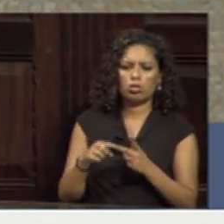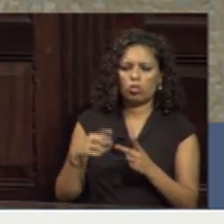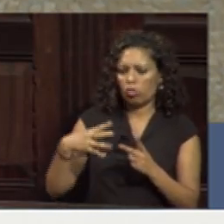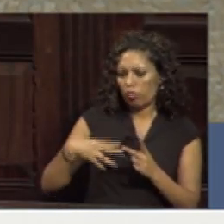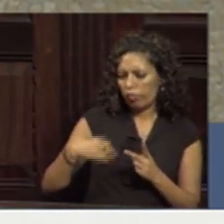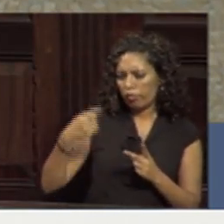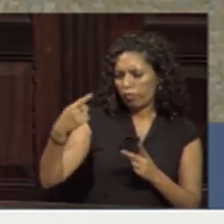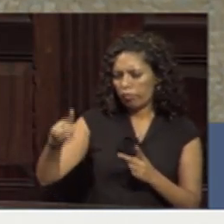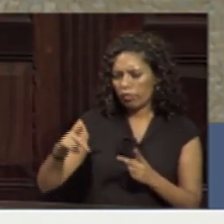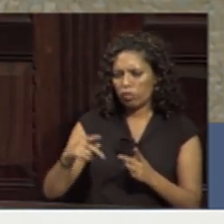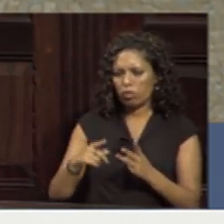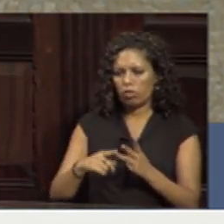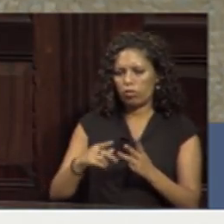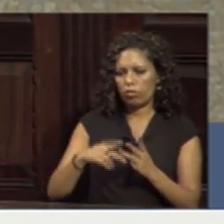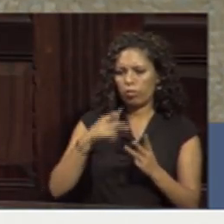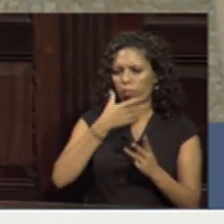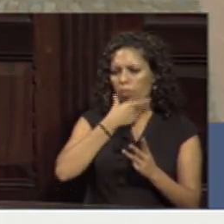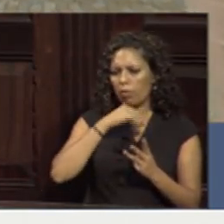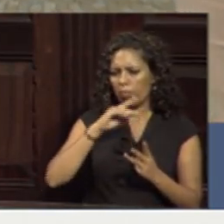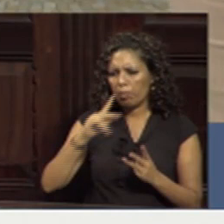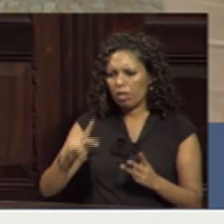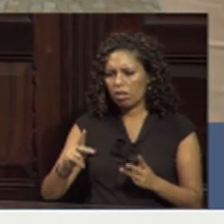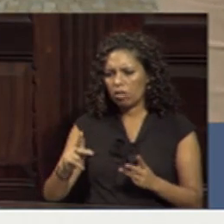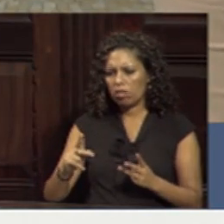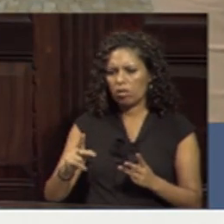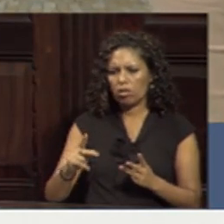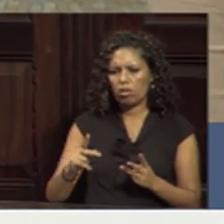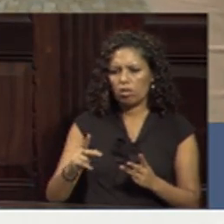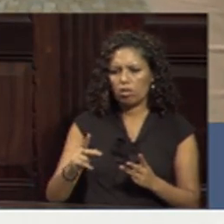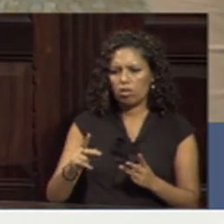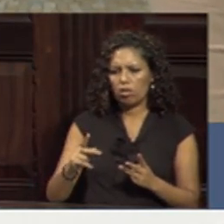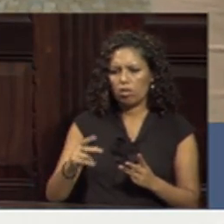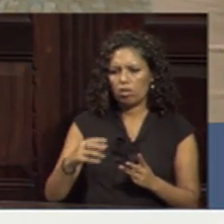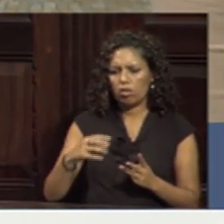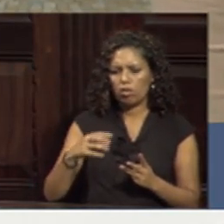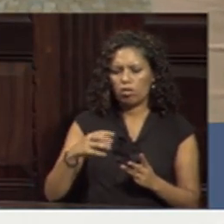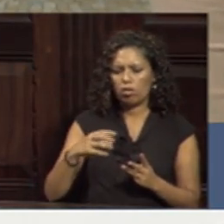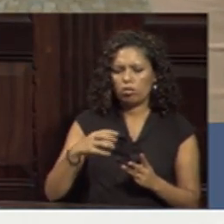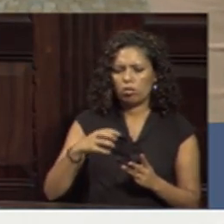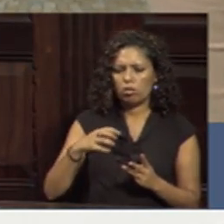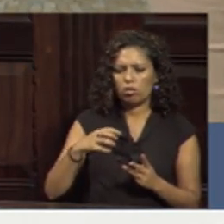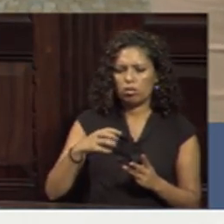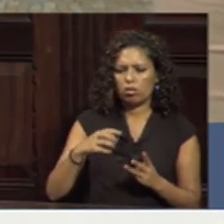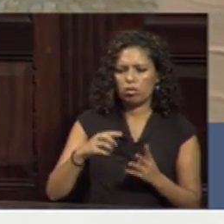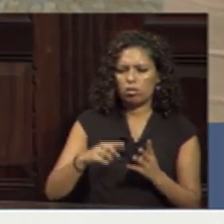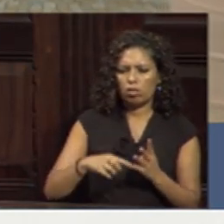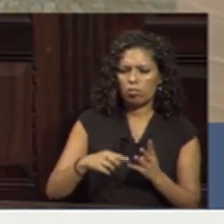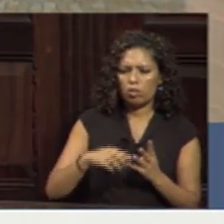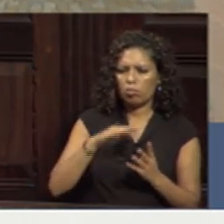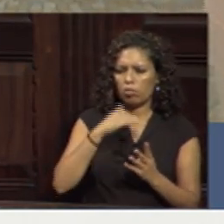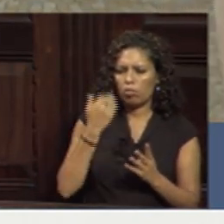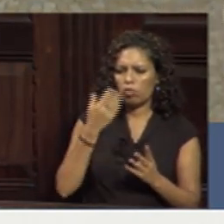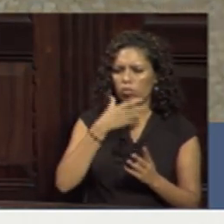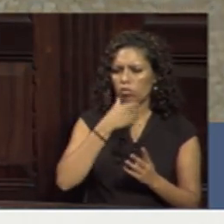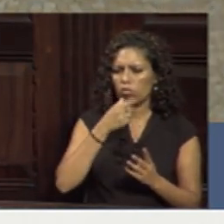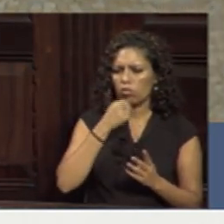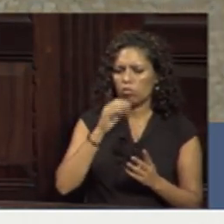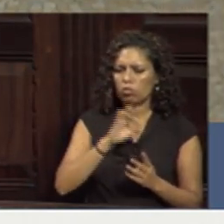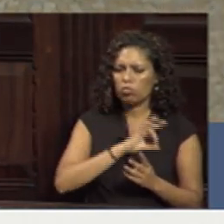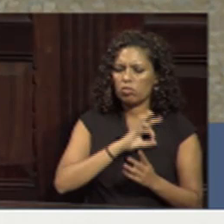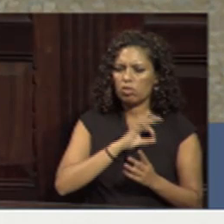contra o pai, assim como me choca o assassinato cruel de um chefe de família.